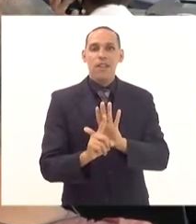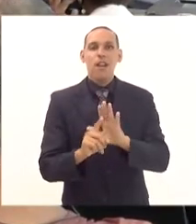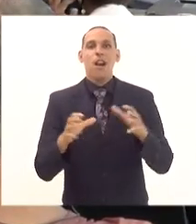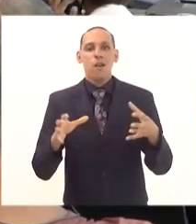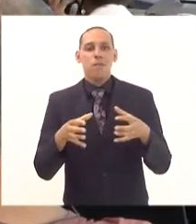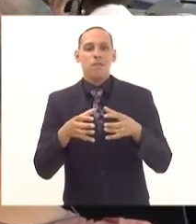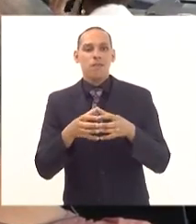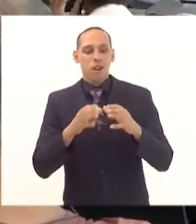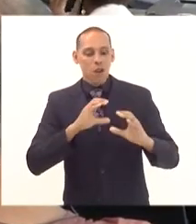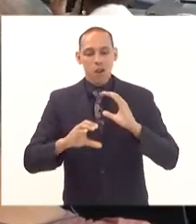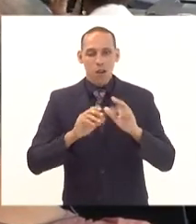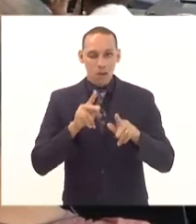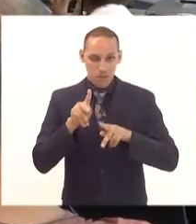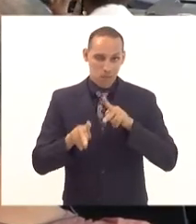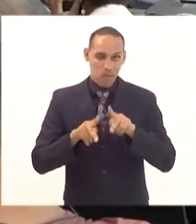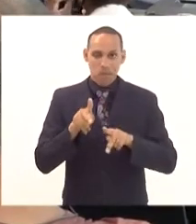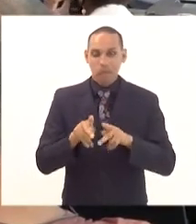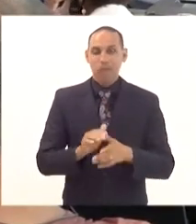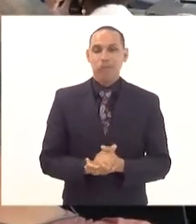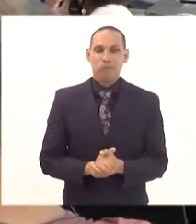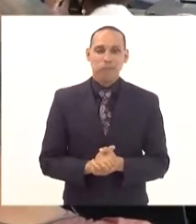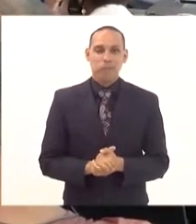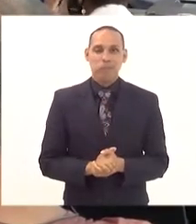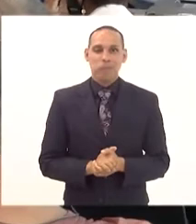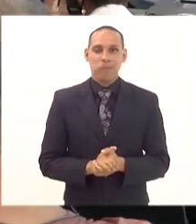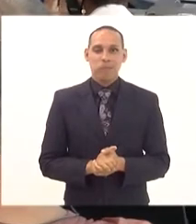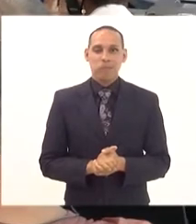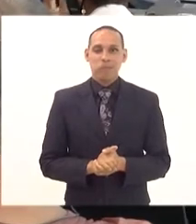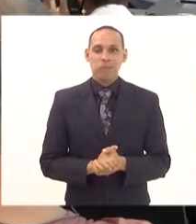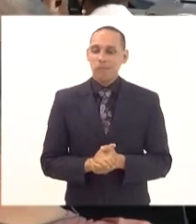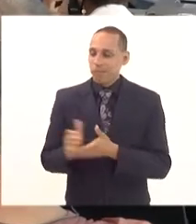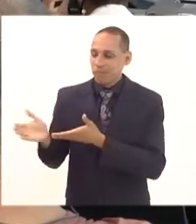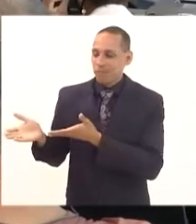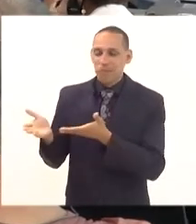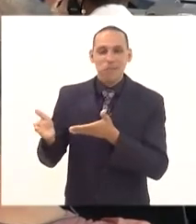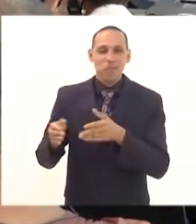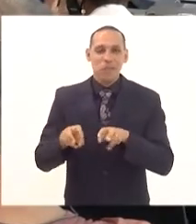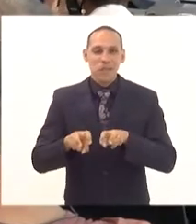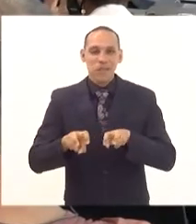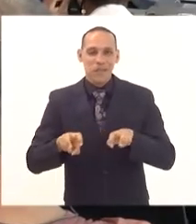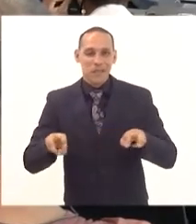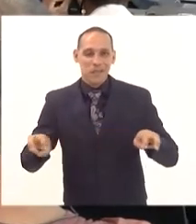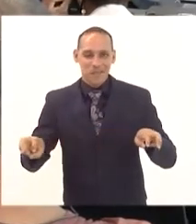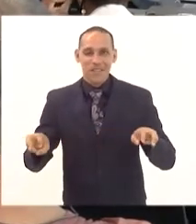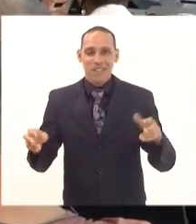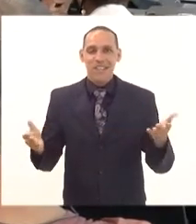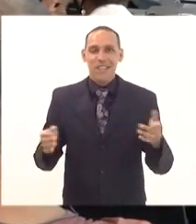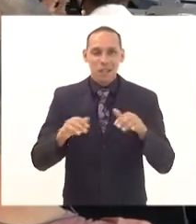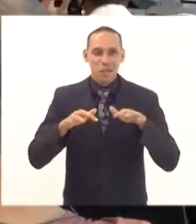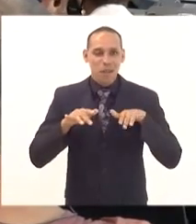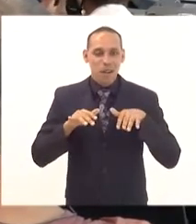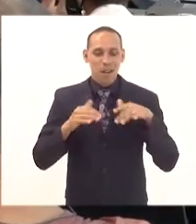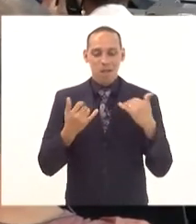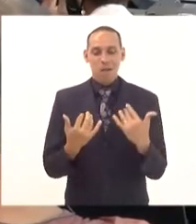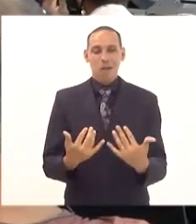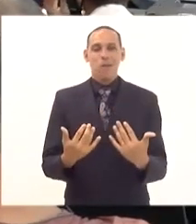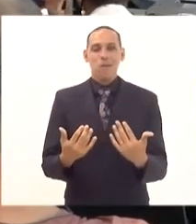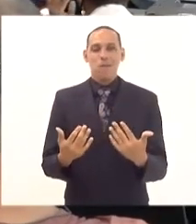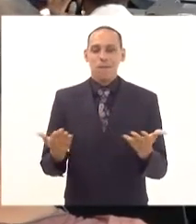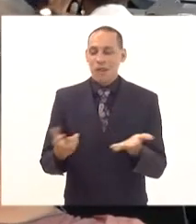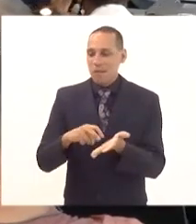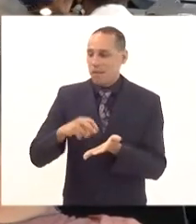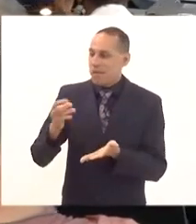comunicação popular e nos abrilhantando a mesa dessa audiência nessa manhã por favor